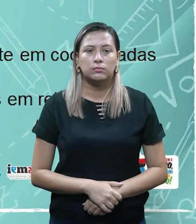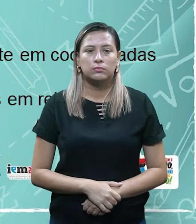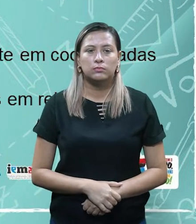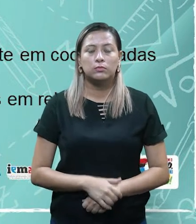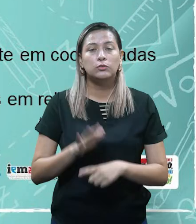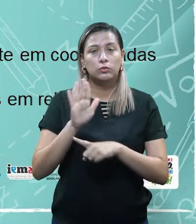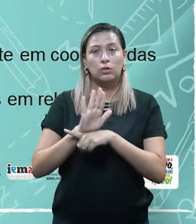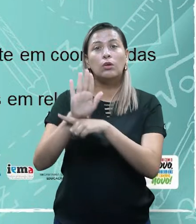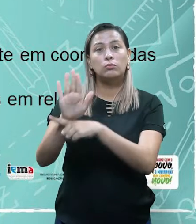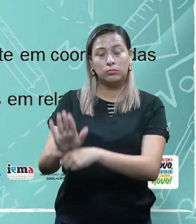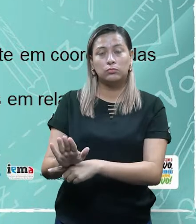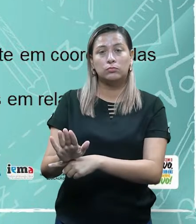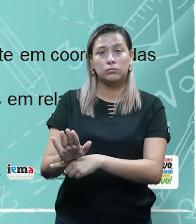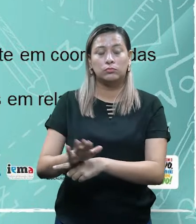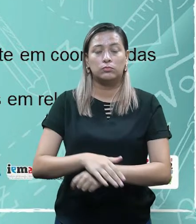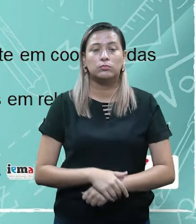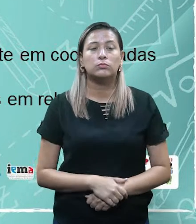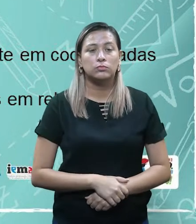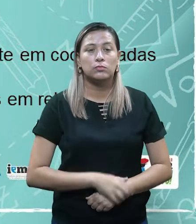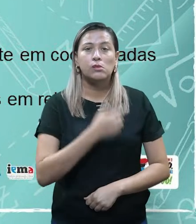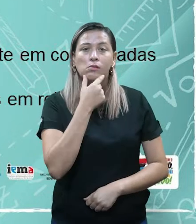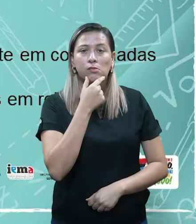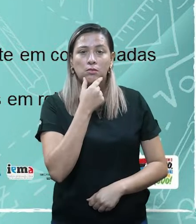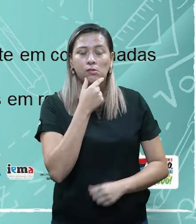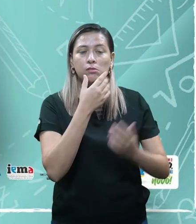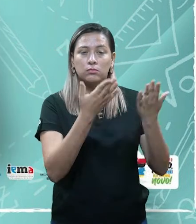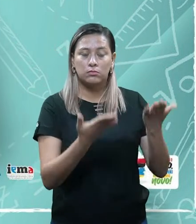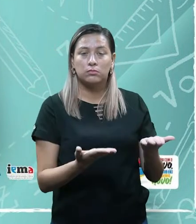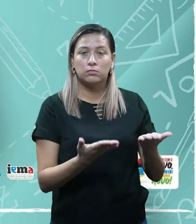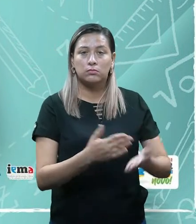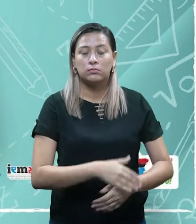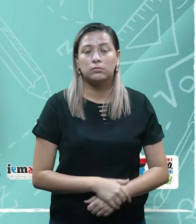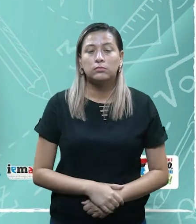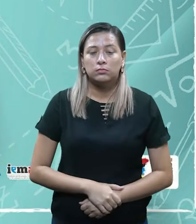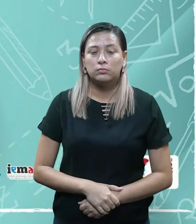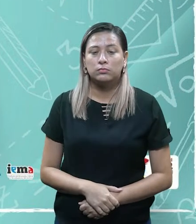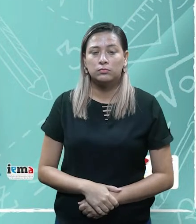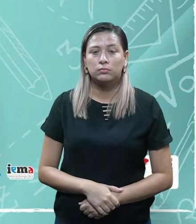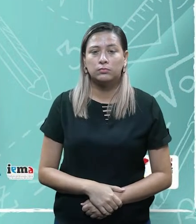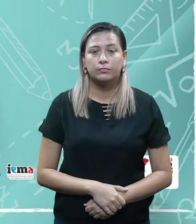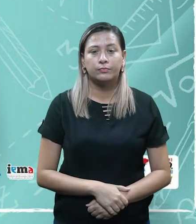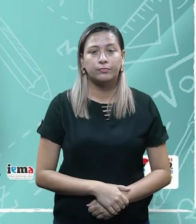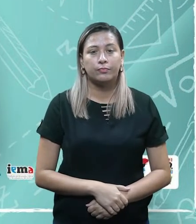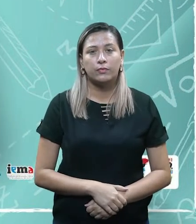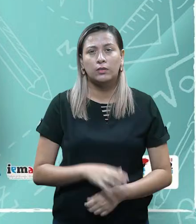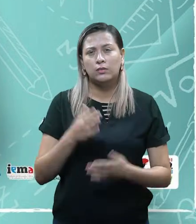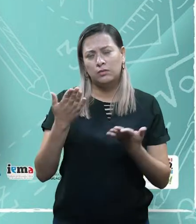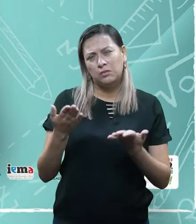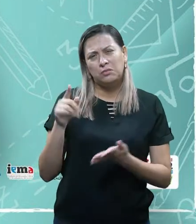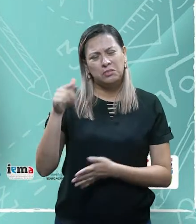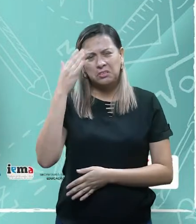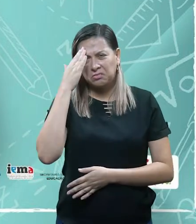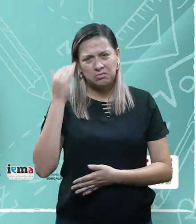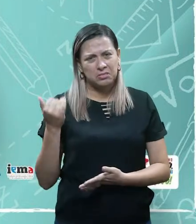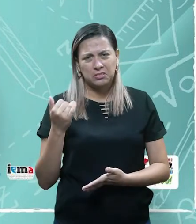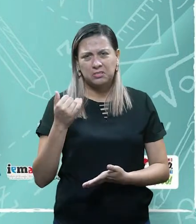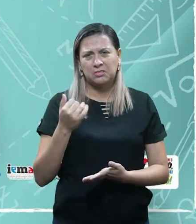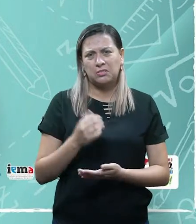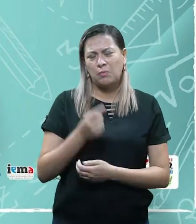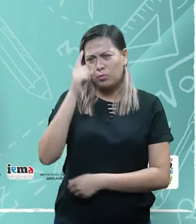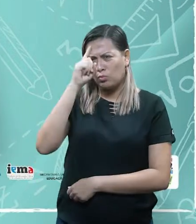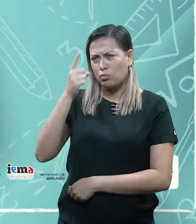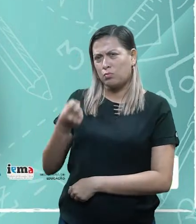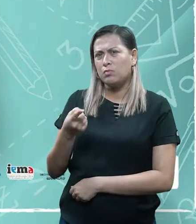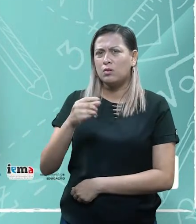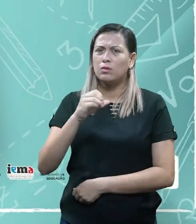de ajuda, né? Em português e em inglês help, tá? E aí lá, se você não souber de algum comando,